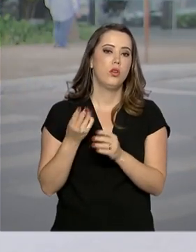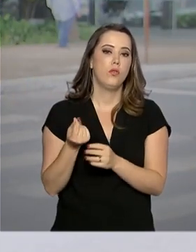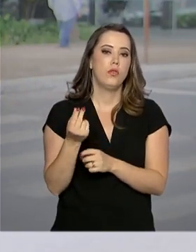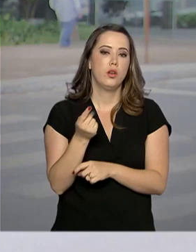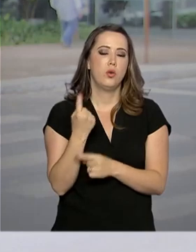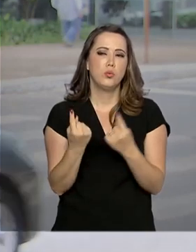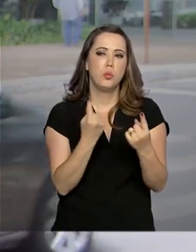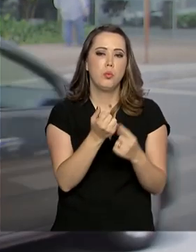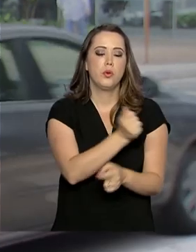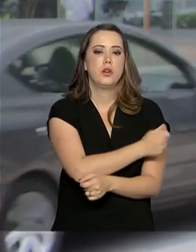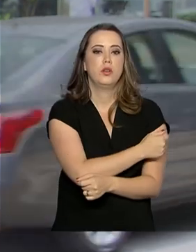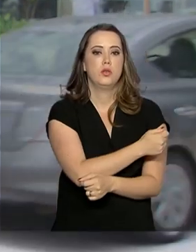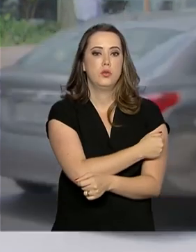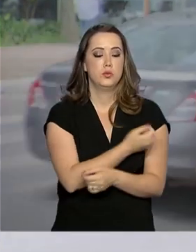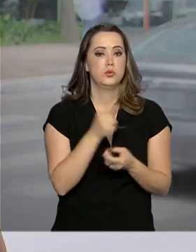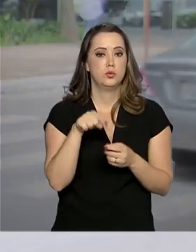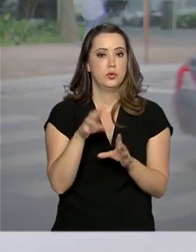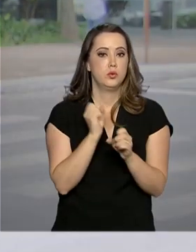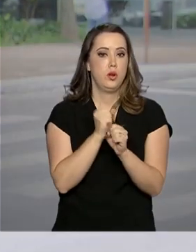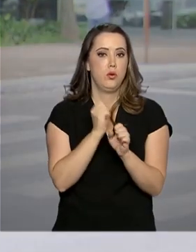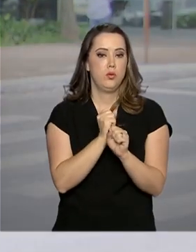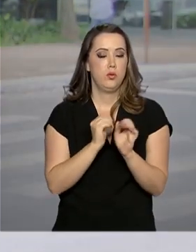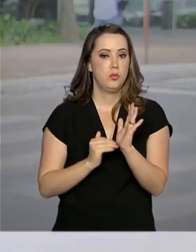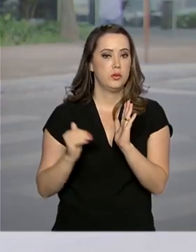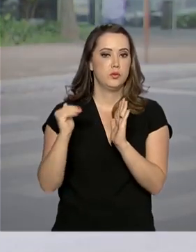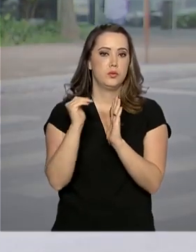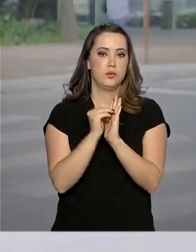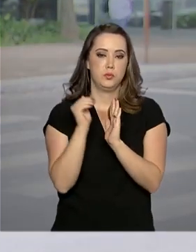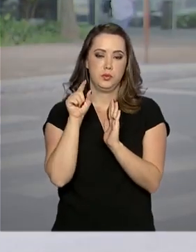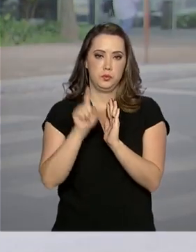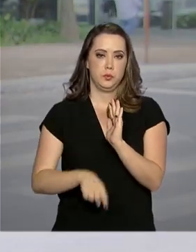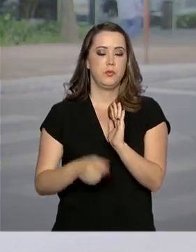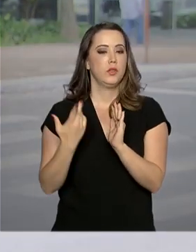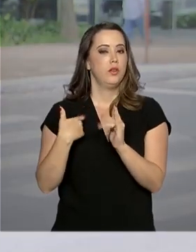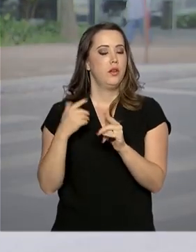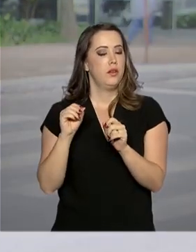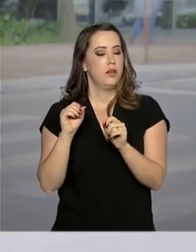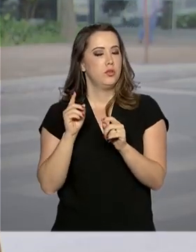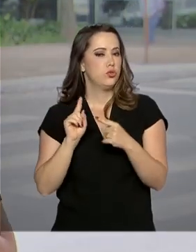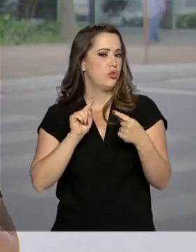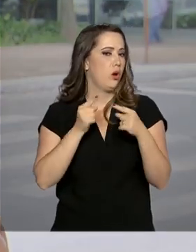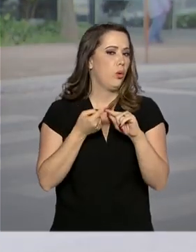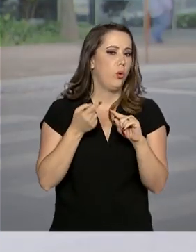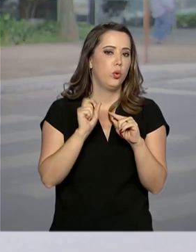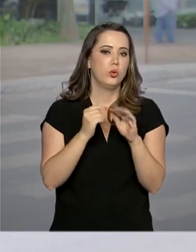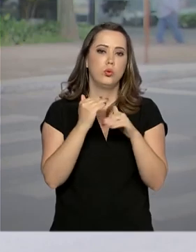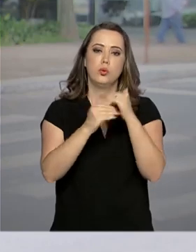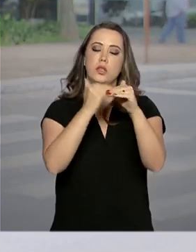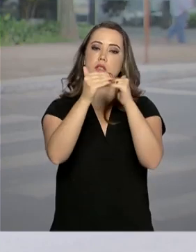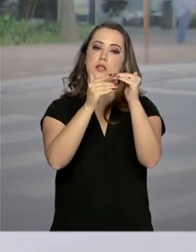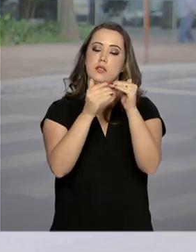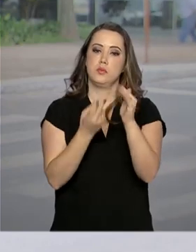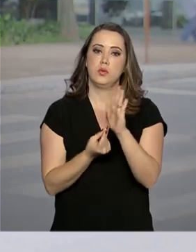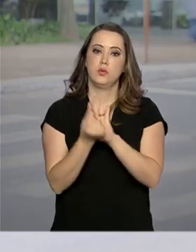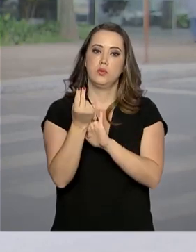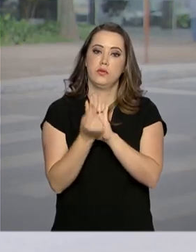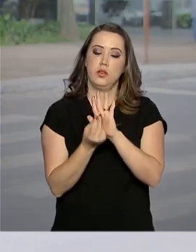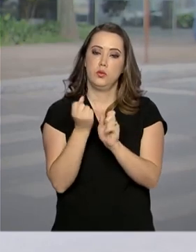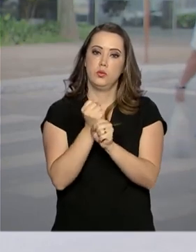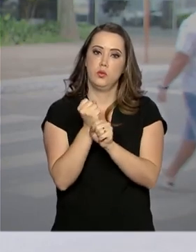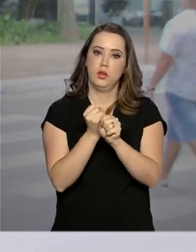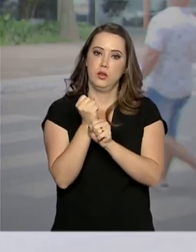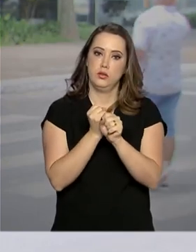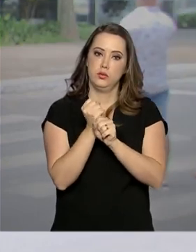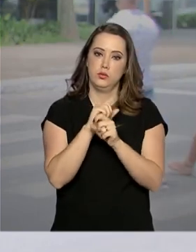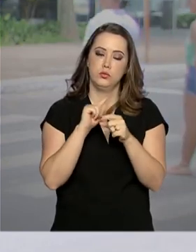enviado o cálculo para o reajuste do piso dos professores é feito de acordo com o crescimento do valor anual por aluno